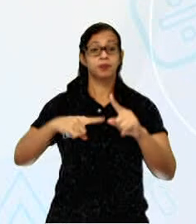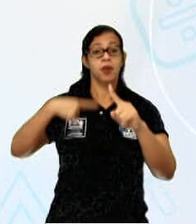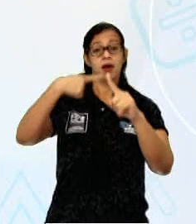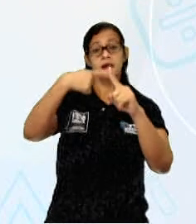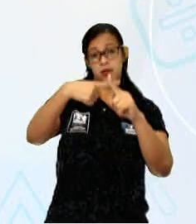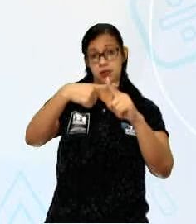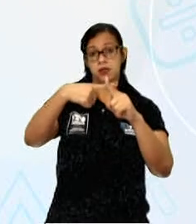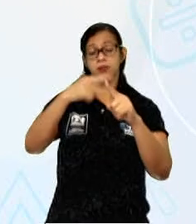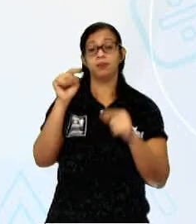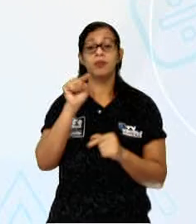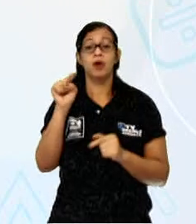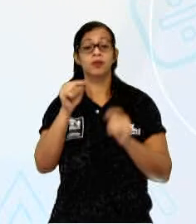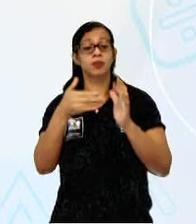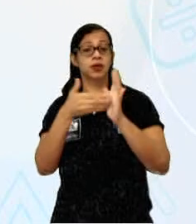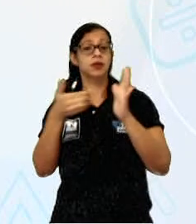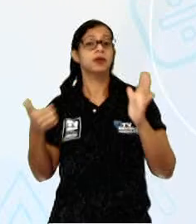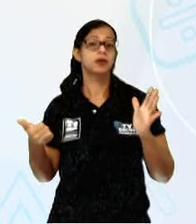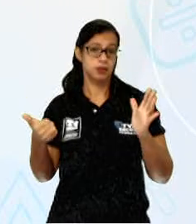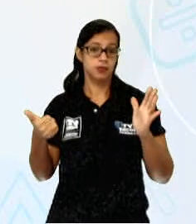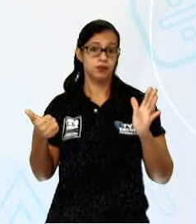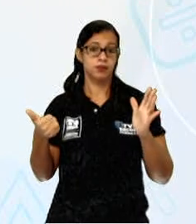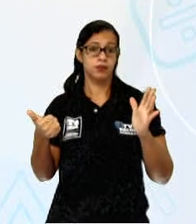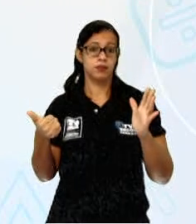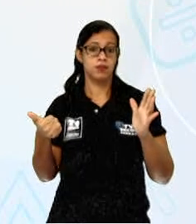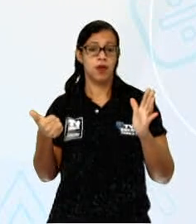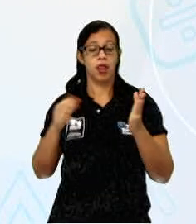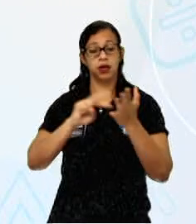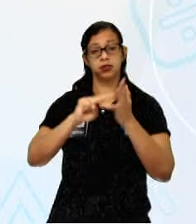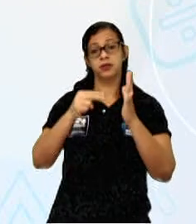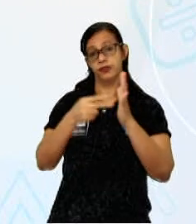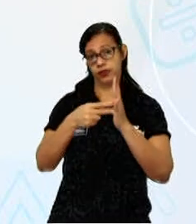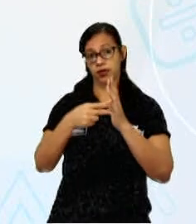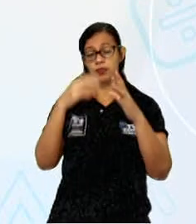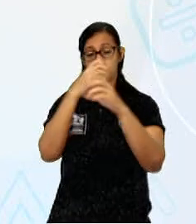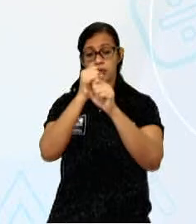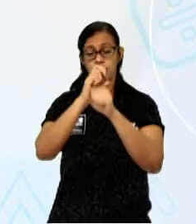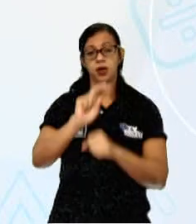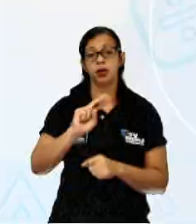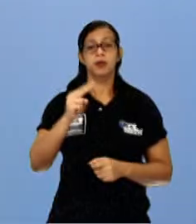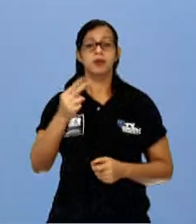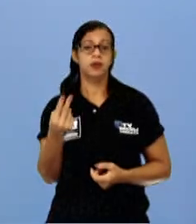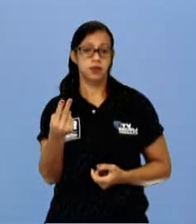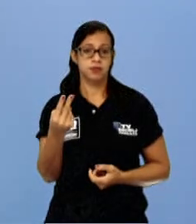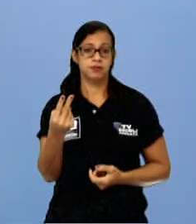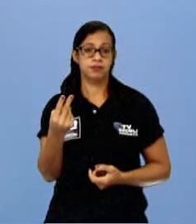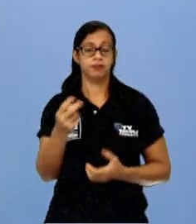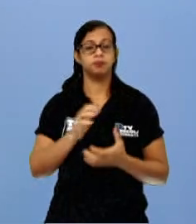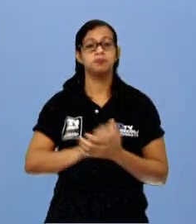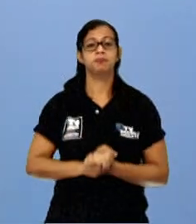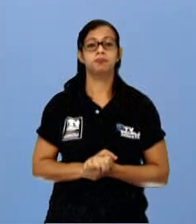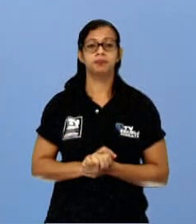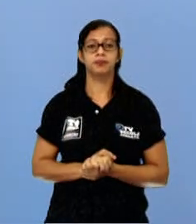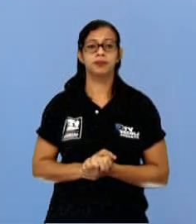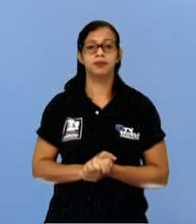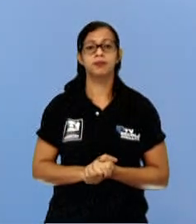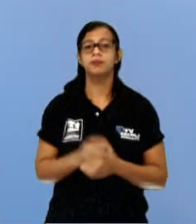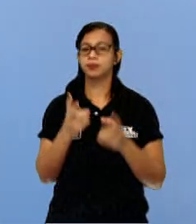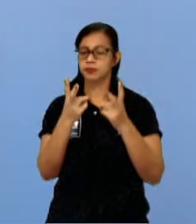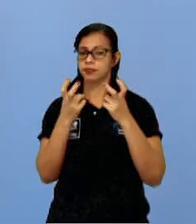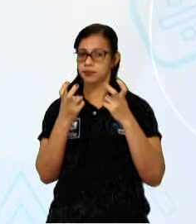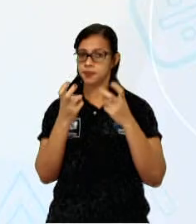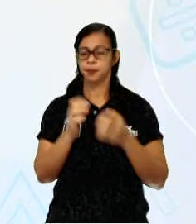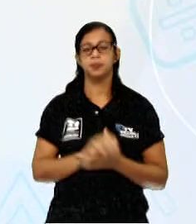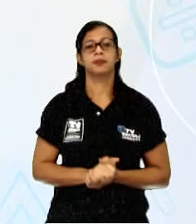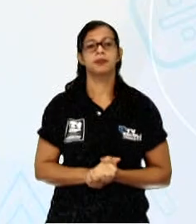chamadas de operações inversas utilizamos um operação para verificar o resultado obtido pela outra e olha só